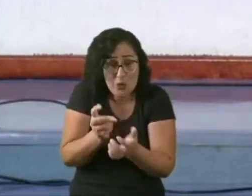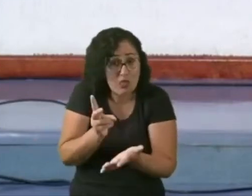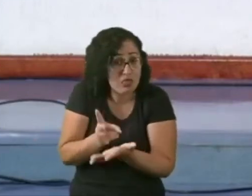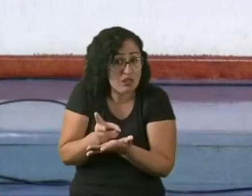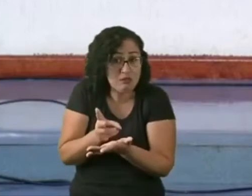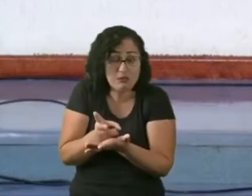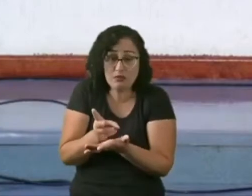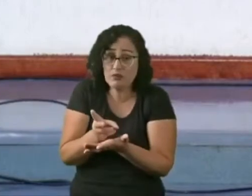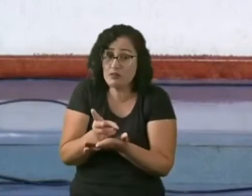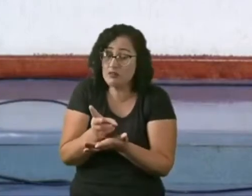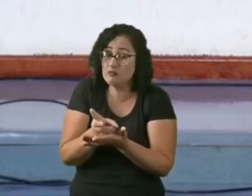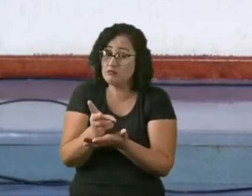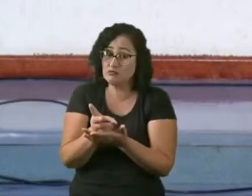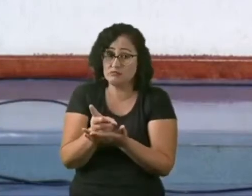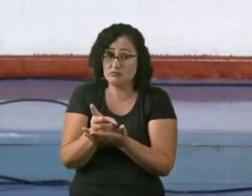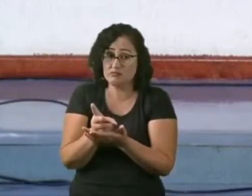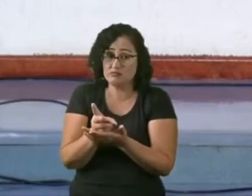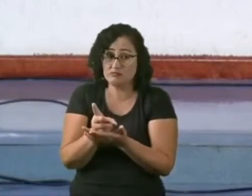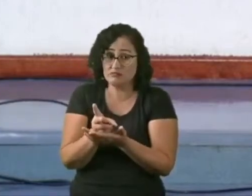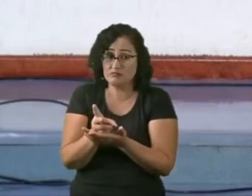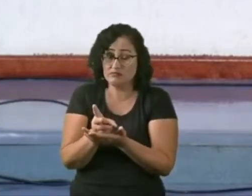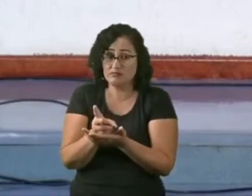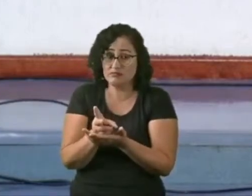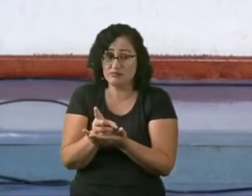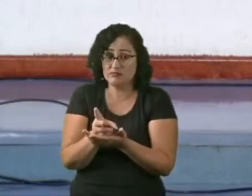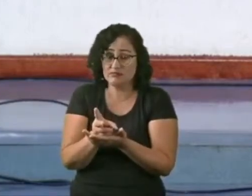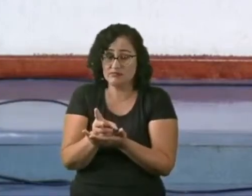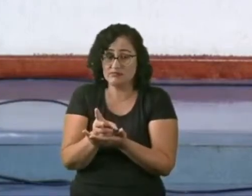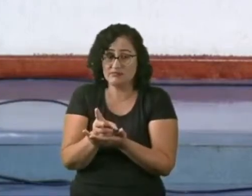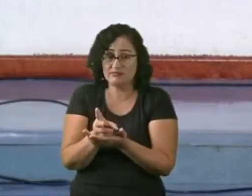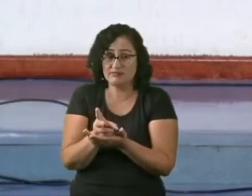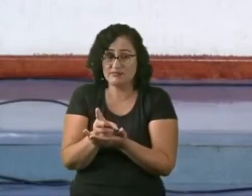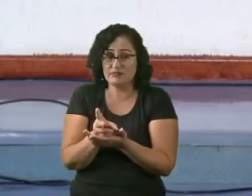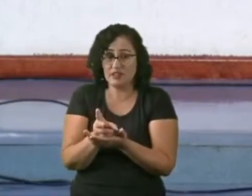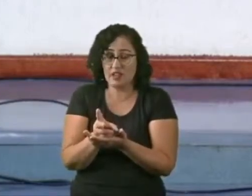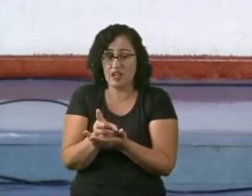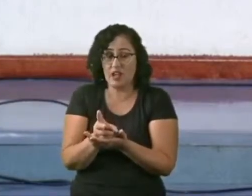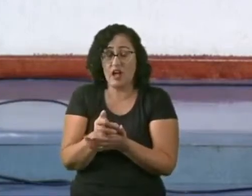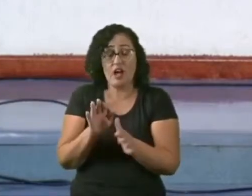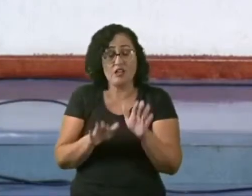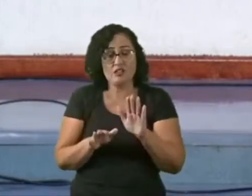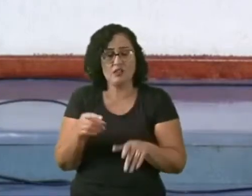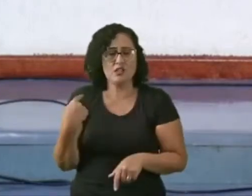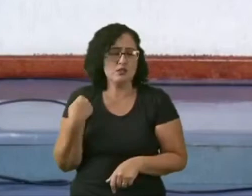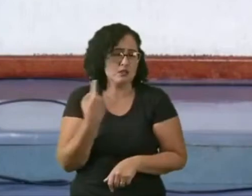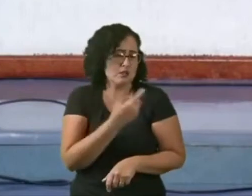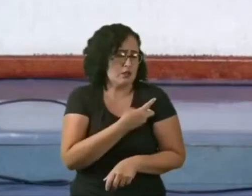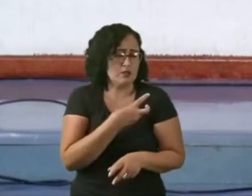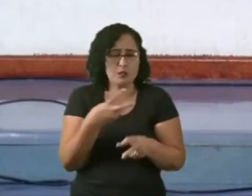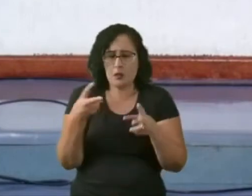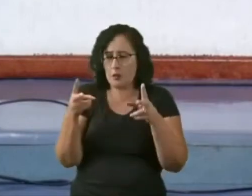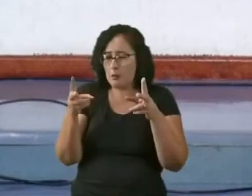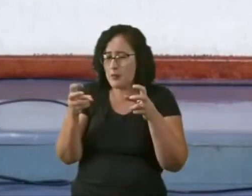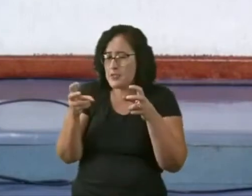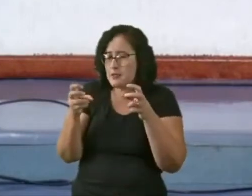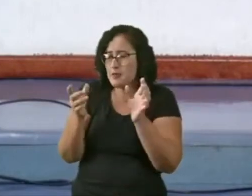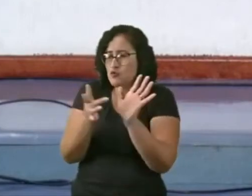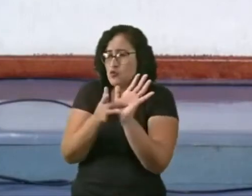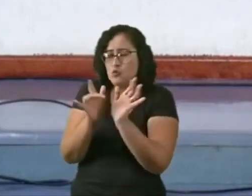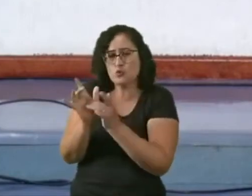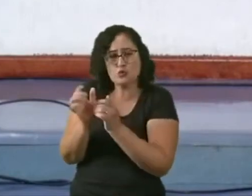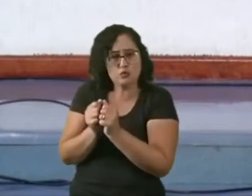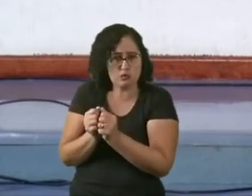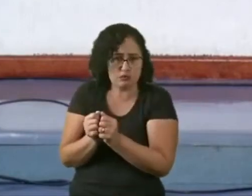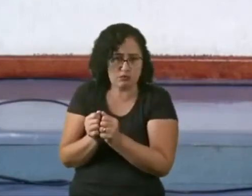Mesmo antes de nós reconhecermos, mesmo antes de nós percebermos a presença de Jesus, Ele está